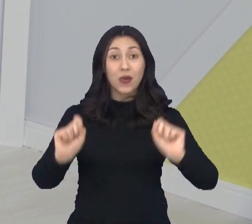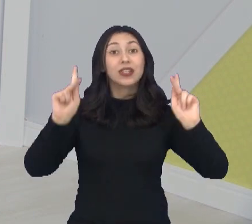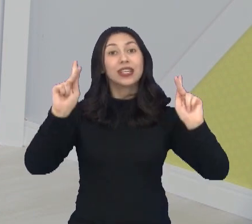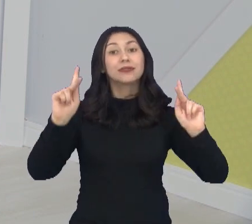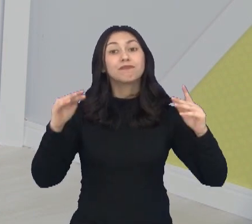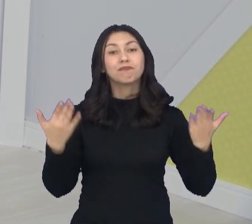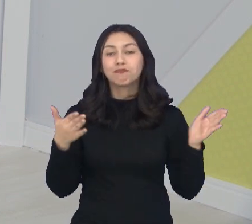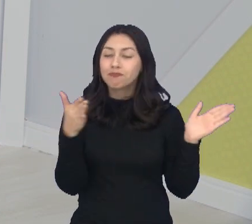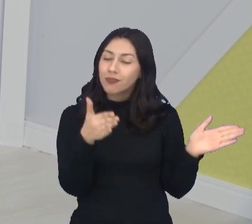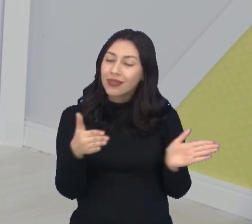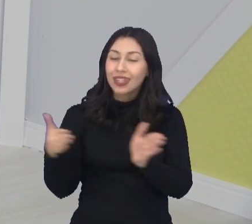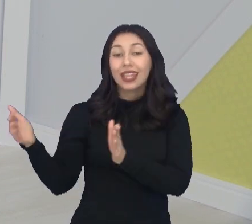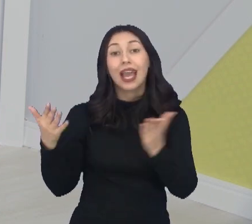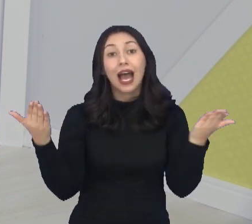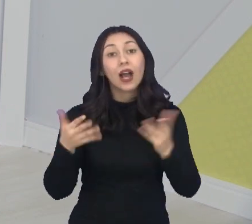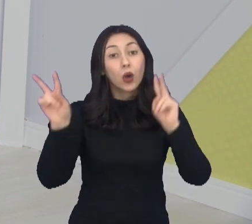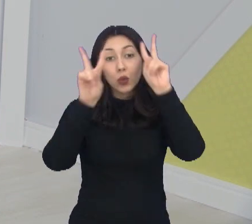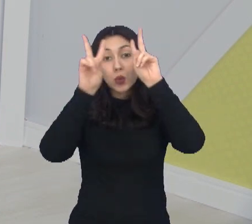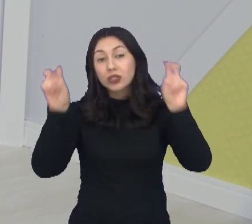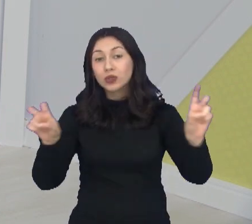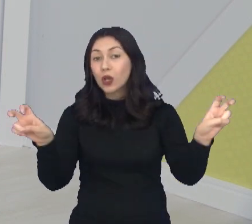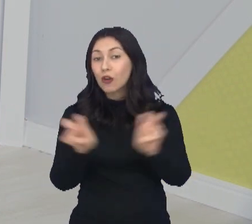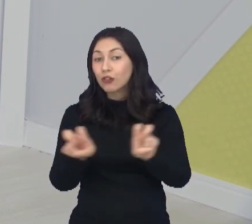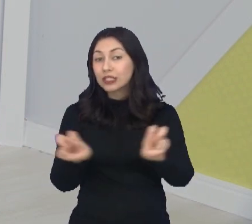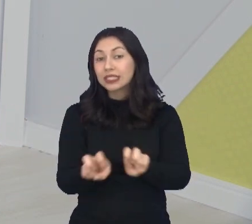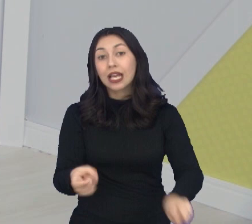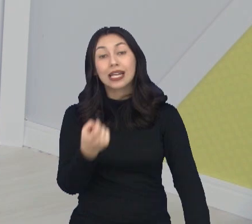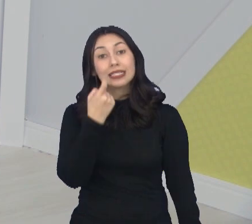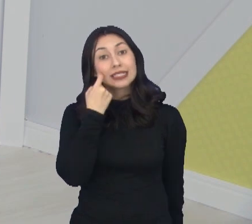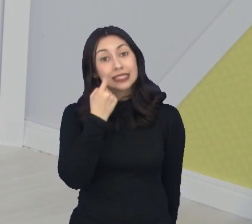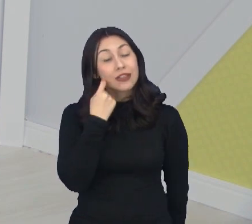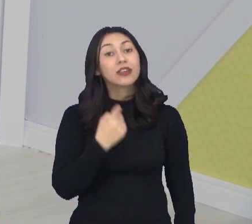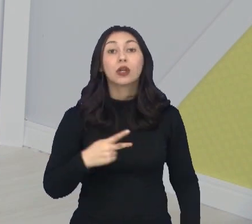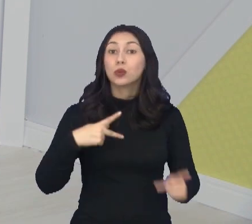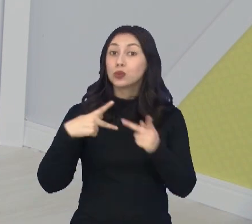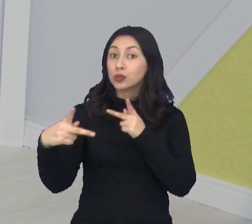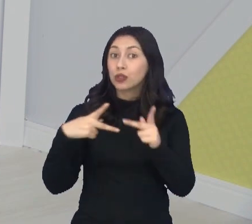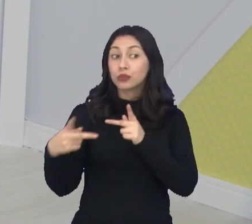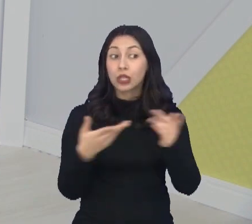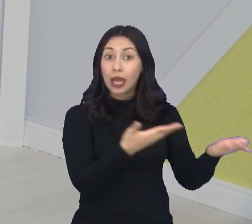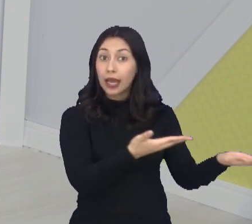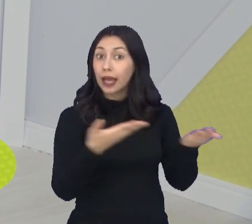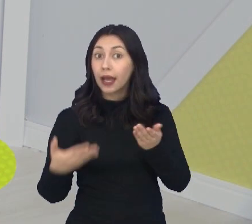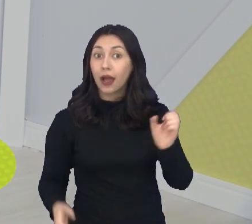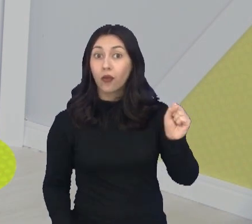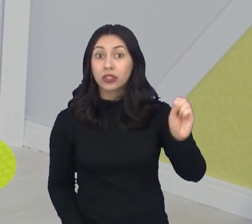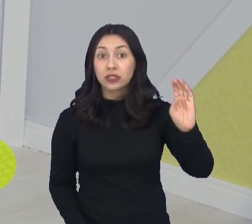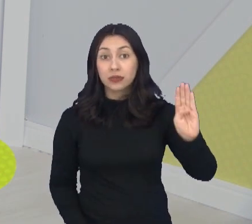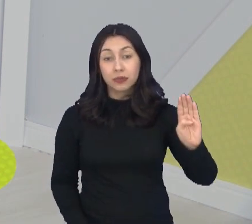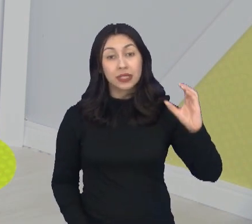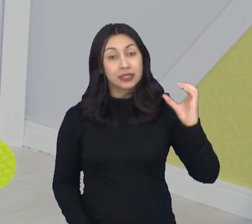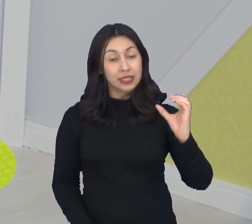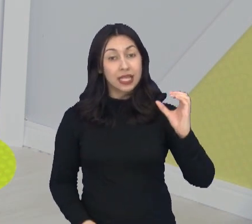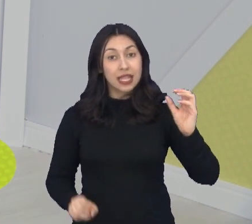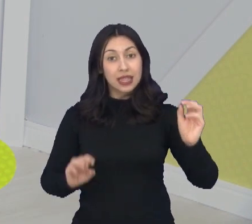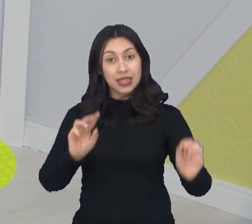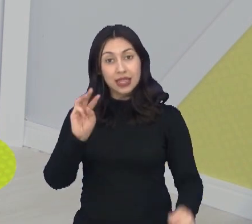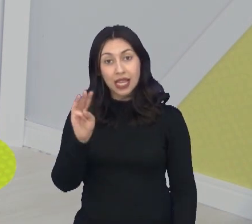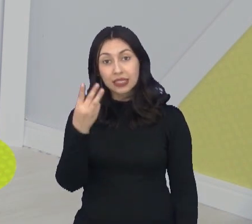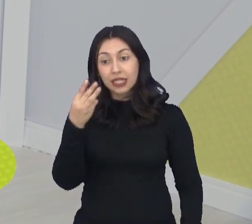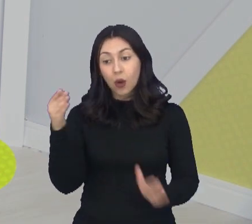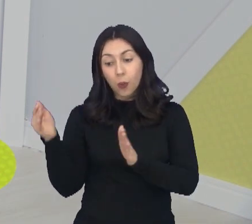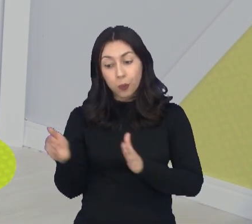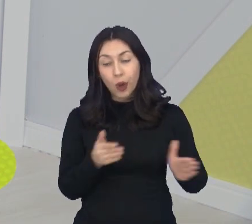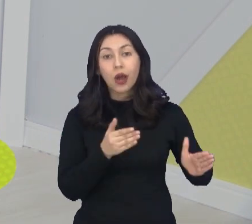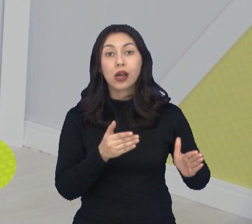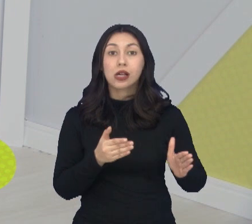Brunão, mudando de assunto, falando agora de futsal. Na última sexta-feira, São José Futsal recebeu o São Bernardo pela 3ª rodada da